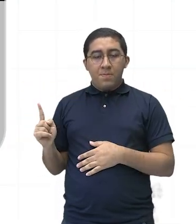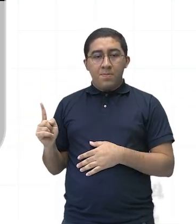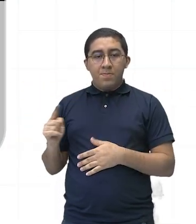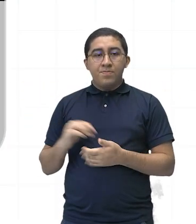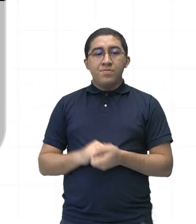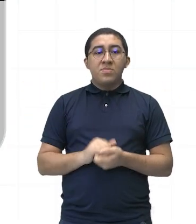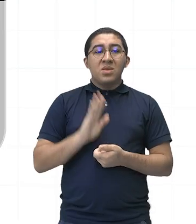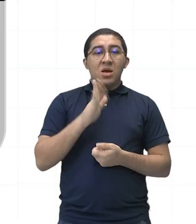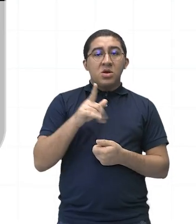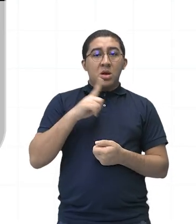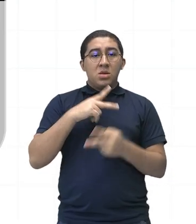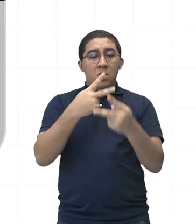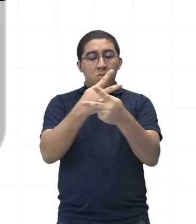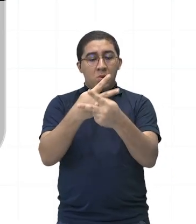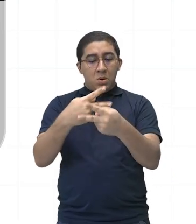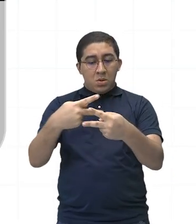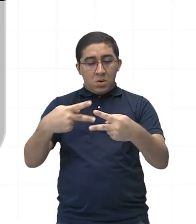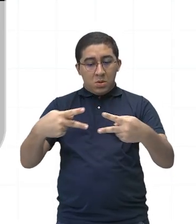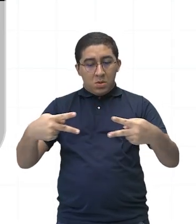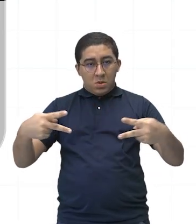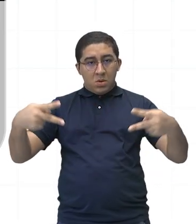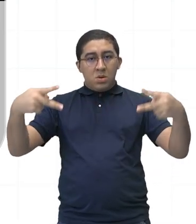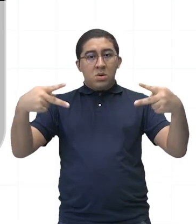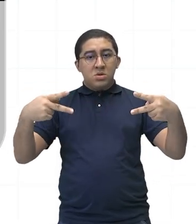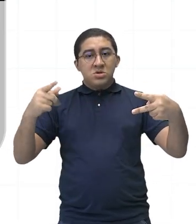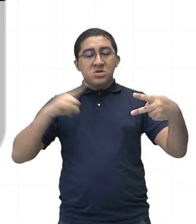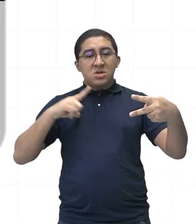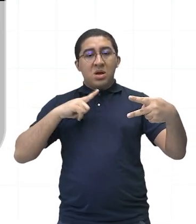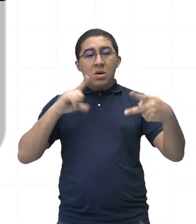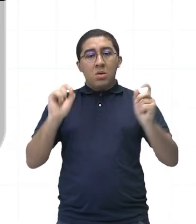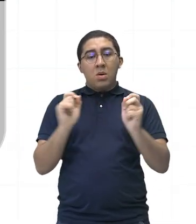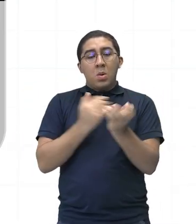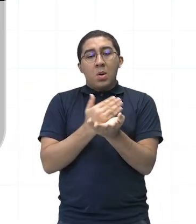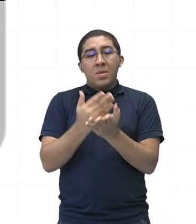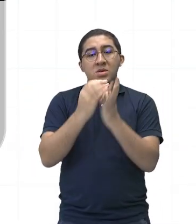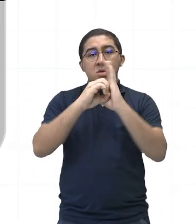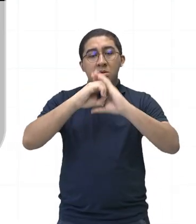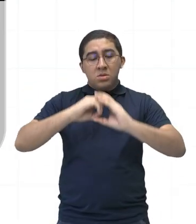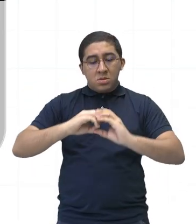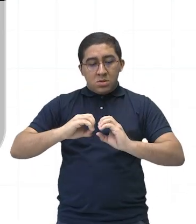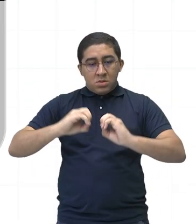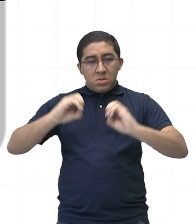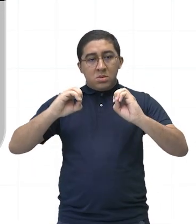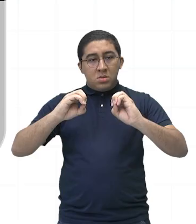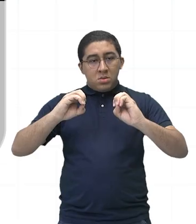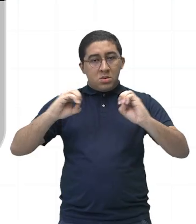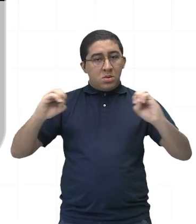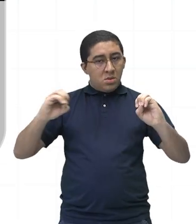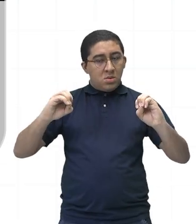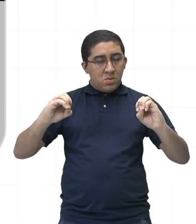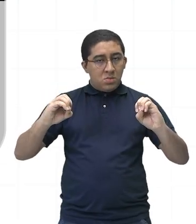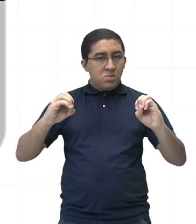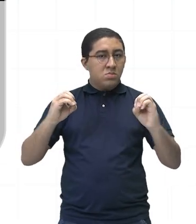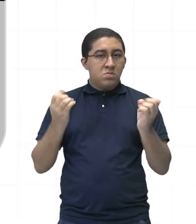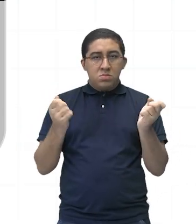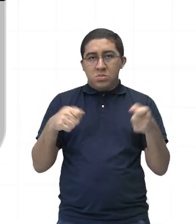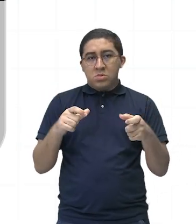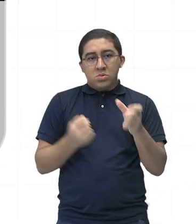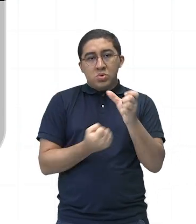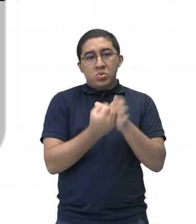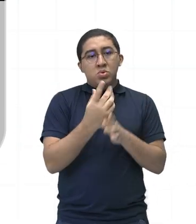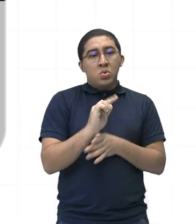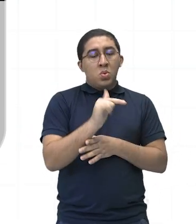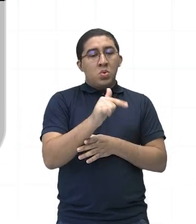Uma vez que esses cromossomos, essas cromátides, chegaram aos polos opostos, chega a telófase, onde a célula se divide e se